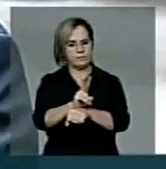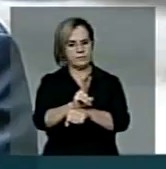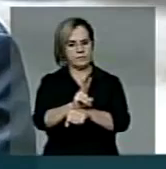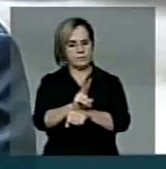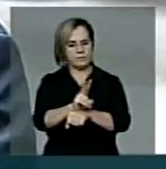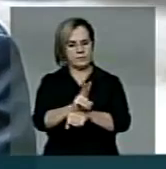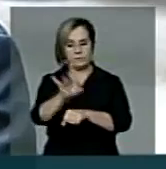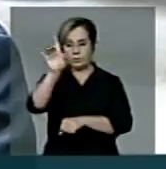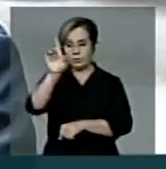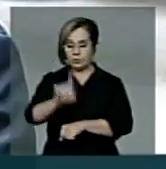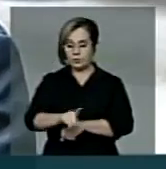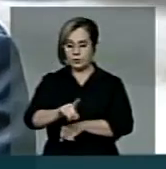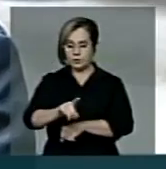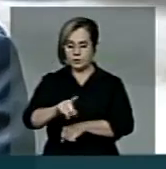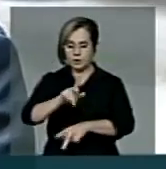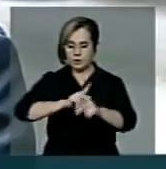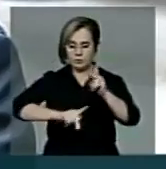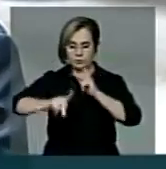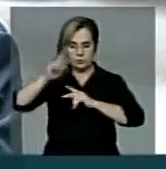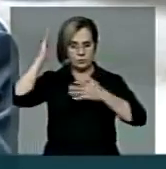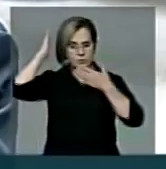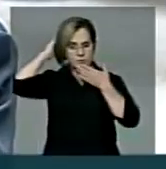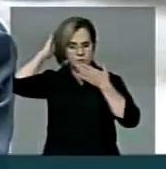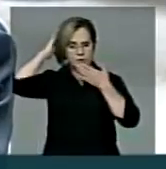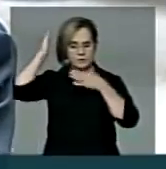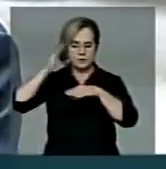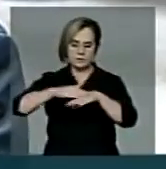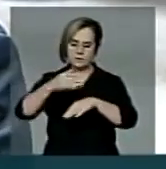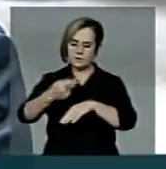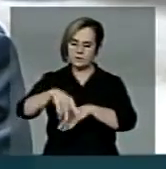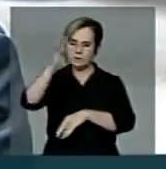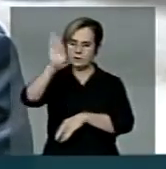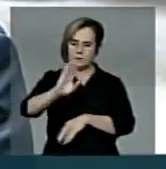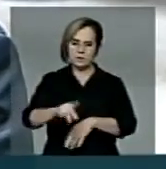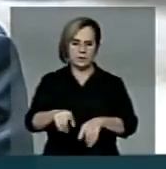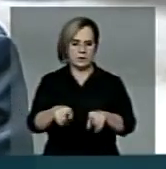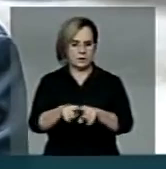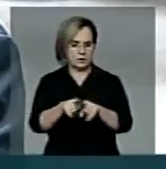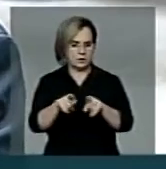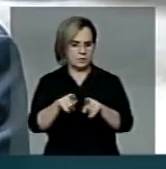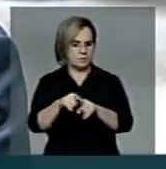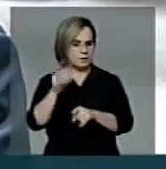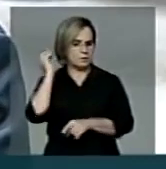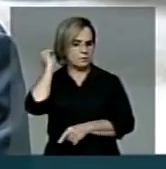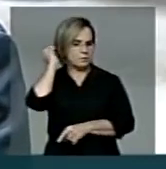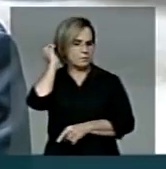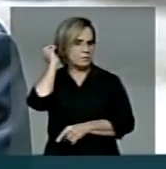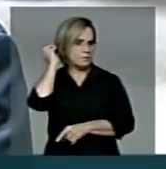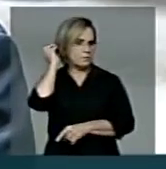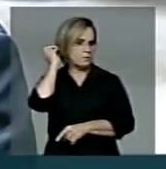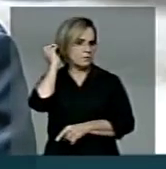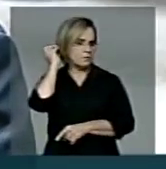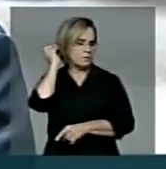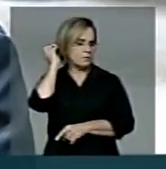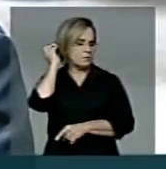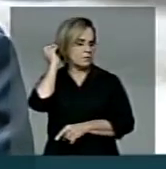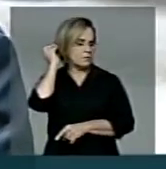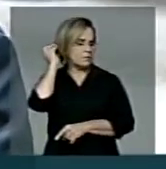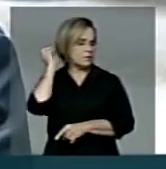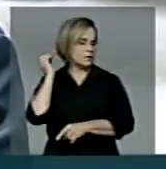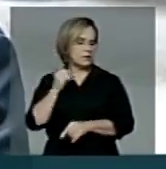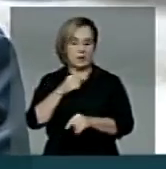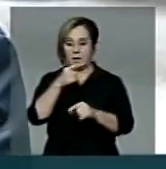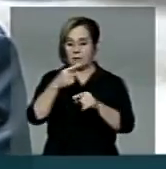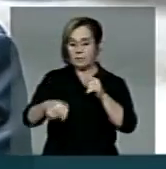dos direitos que têm os nossos indígenas, mas a 215, deputada, não apenas impede a questão